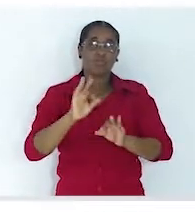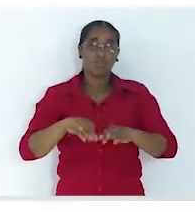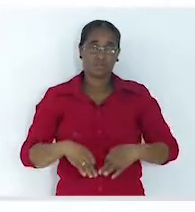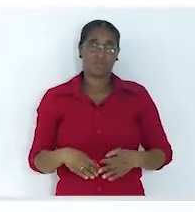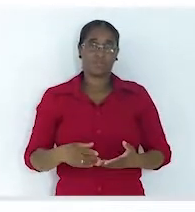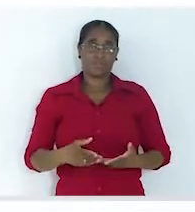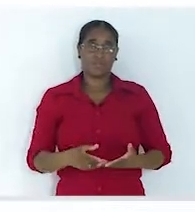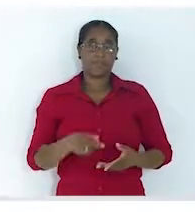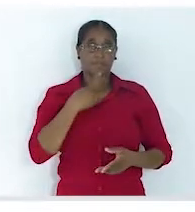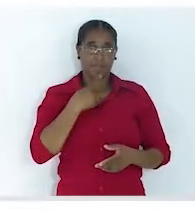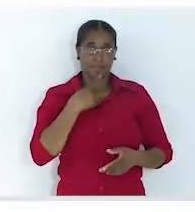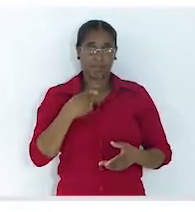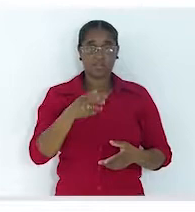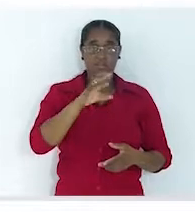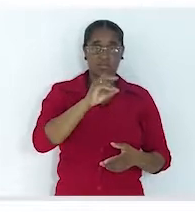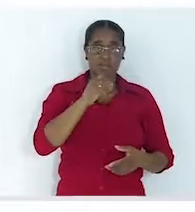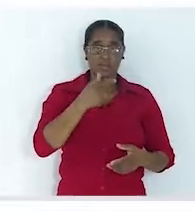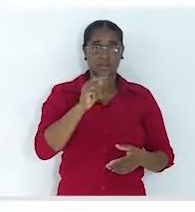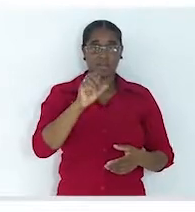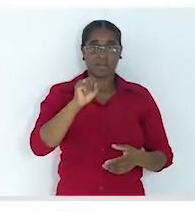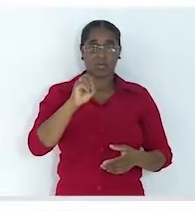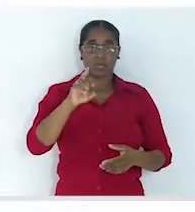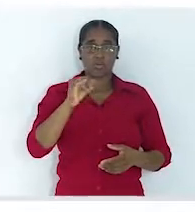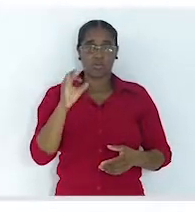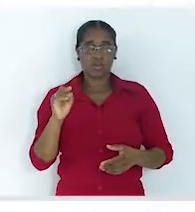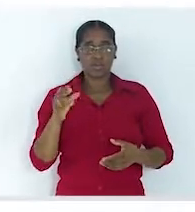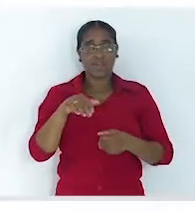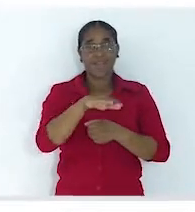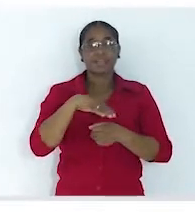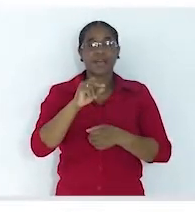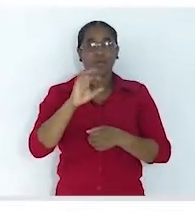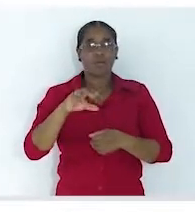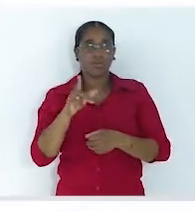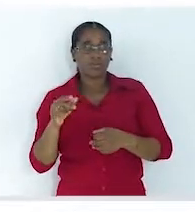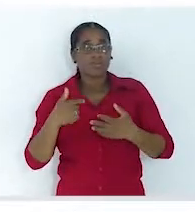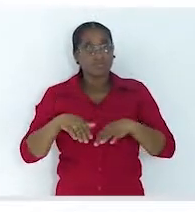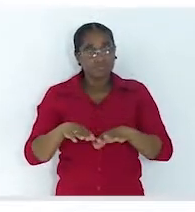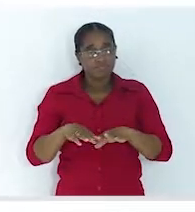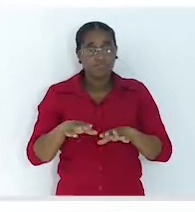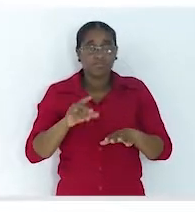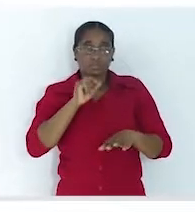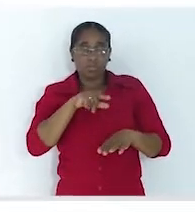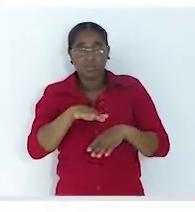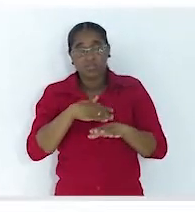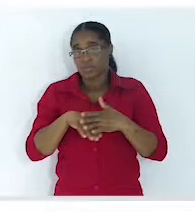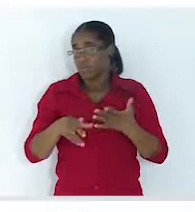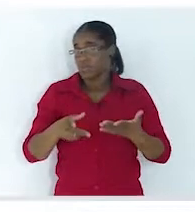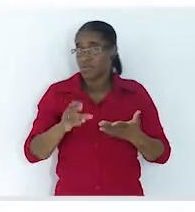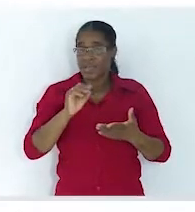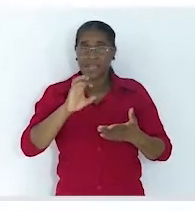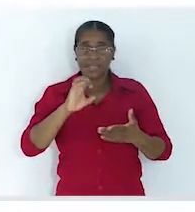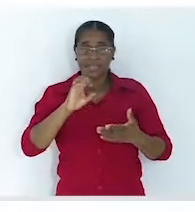Isso, categoria ação. Mas não se pode fazer um texto só com a ação. Então, vamos lá. Há mais uma outra